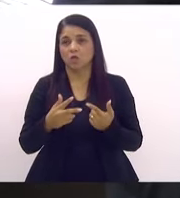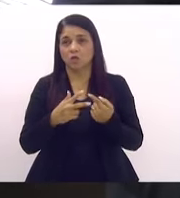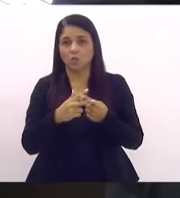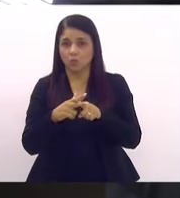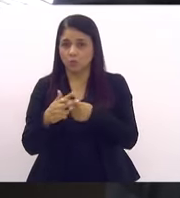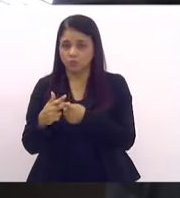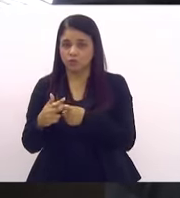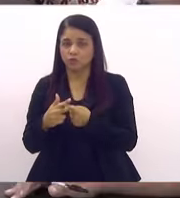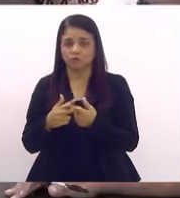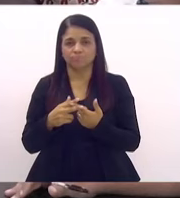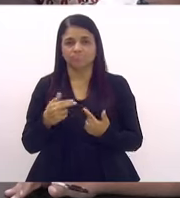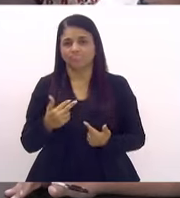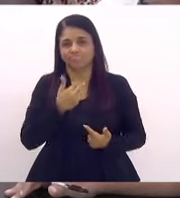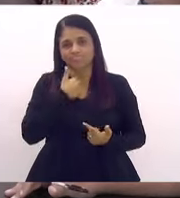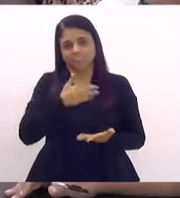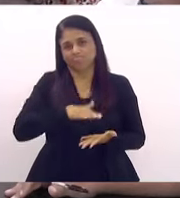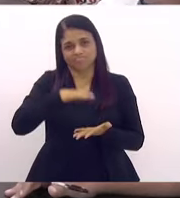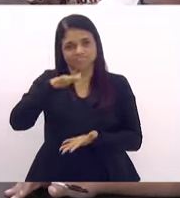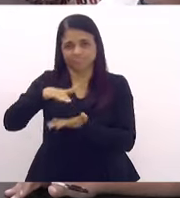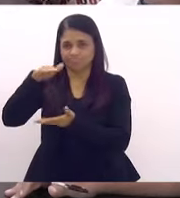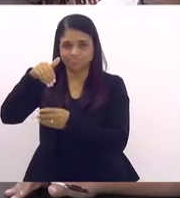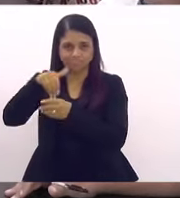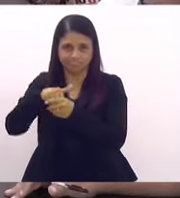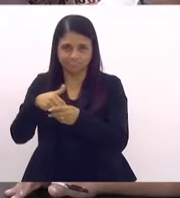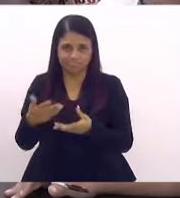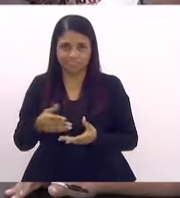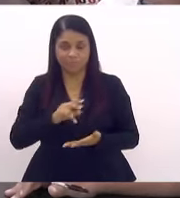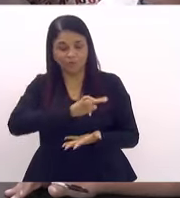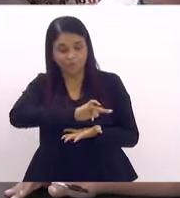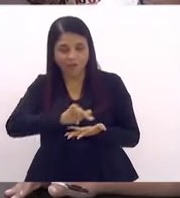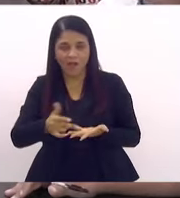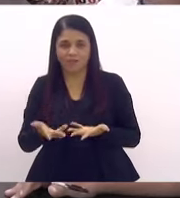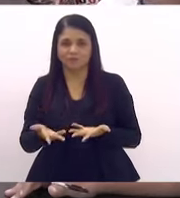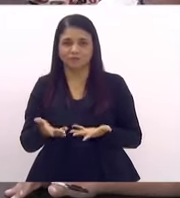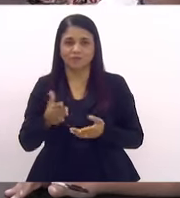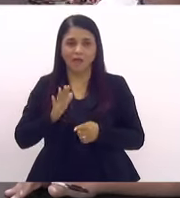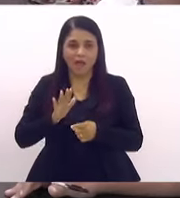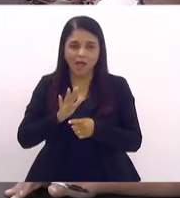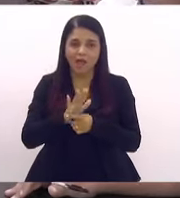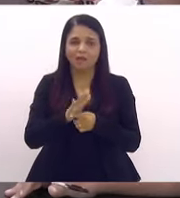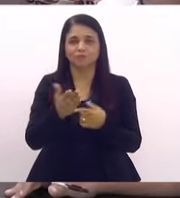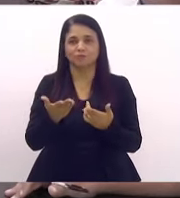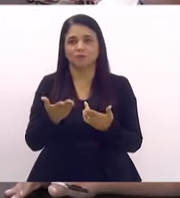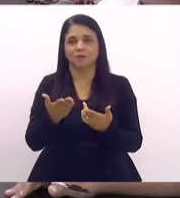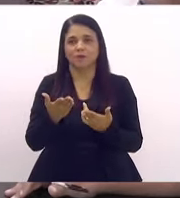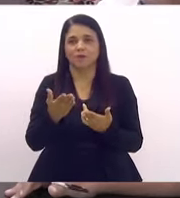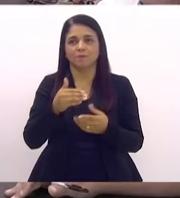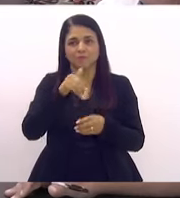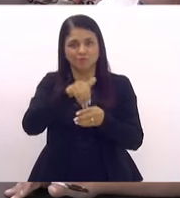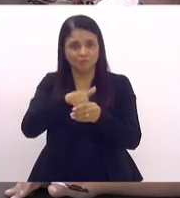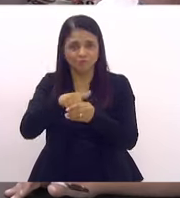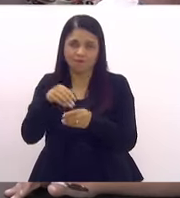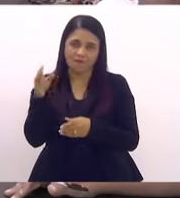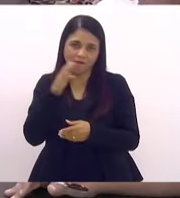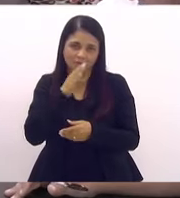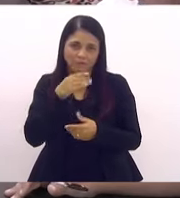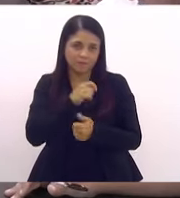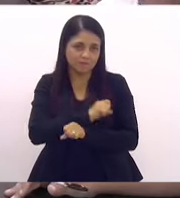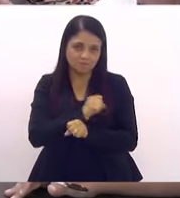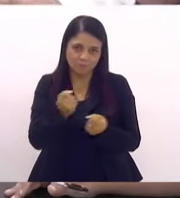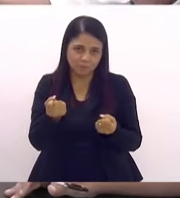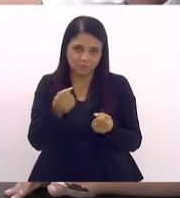Não dá para votar em bloco. Infelizmente, não dá para votar em bloco. Aqui. O intuito aqui era ajudar os colegas para que a gente pudesse votar de forma rápida